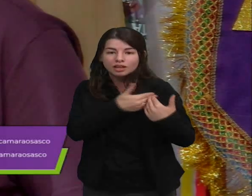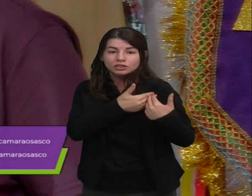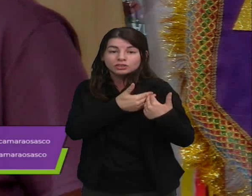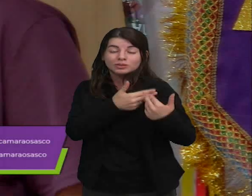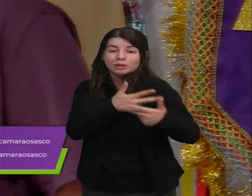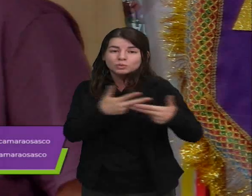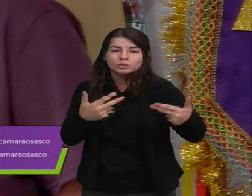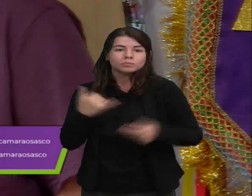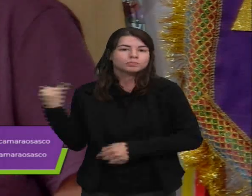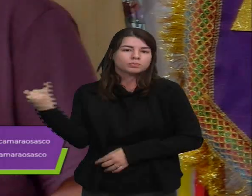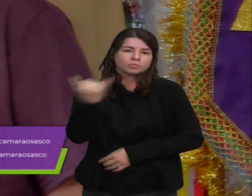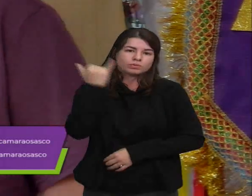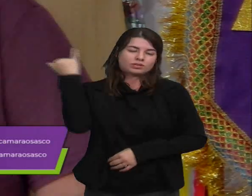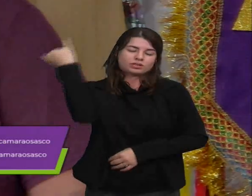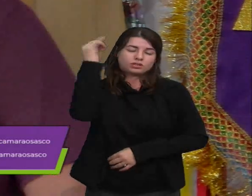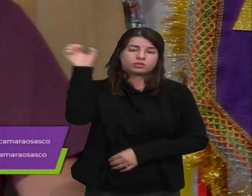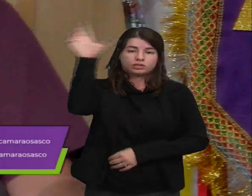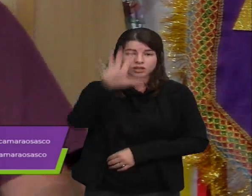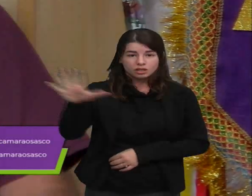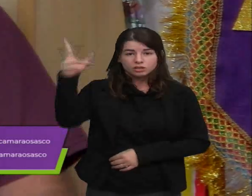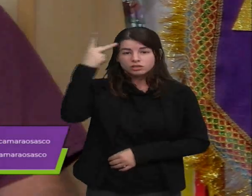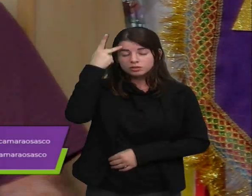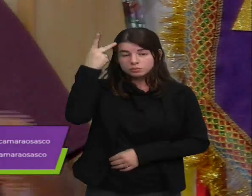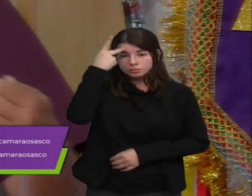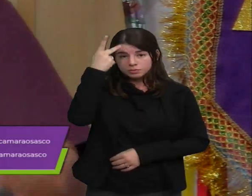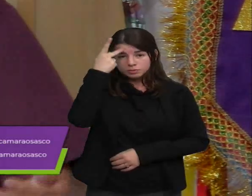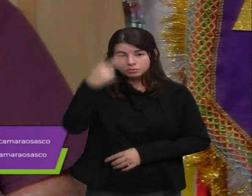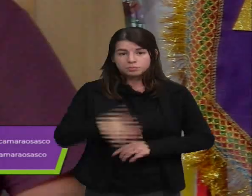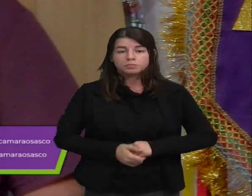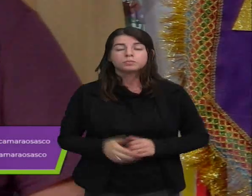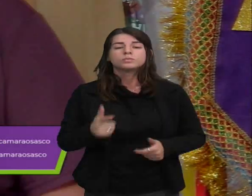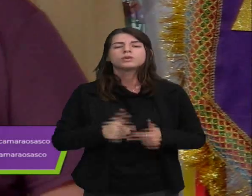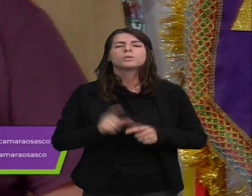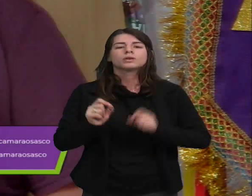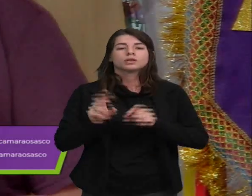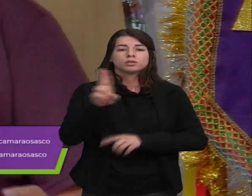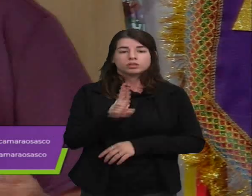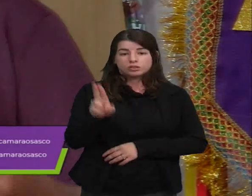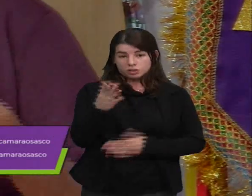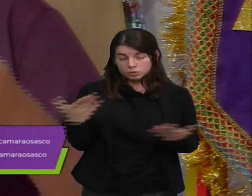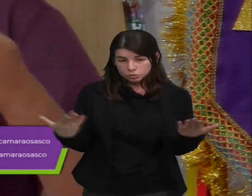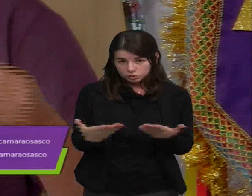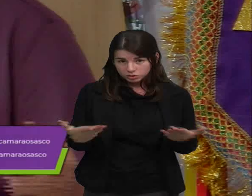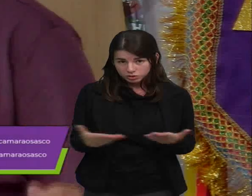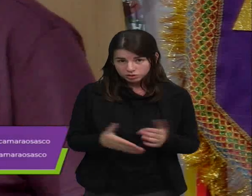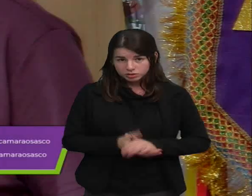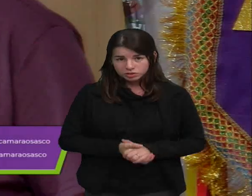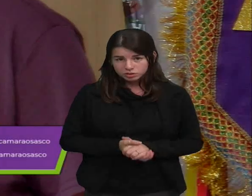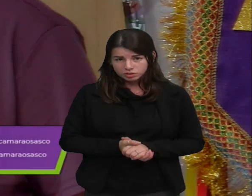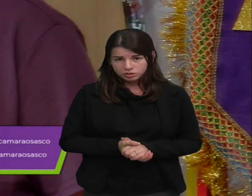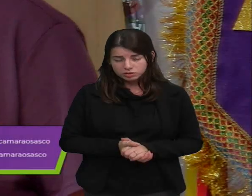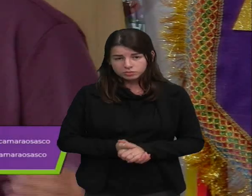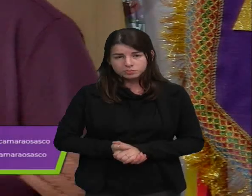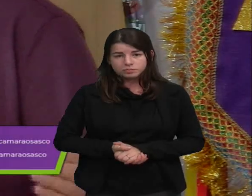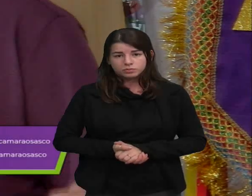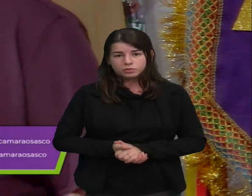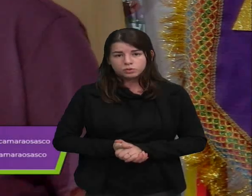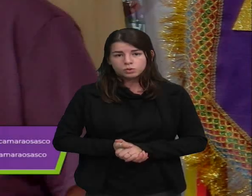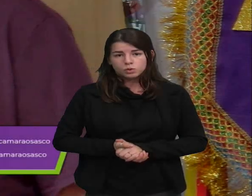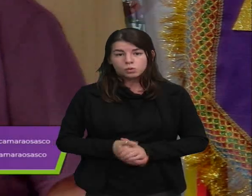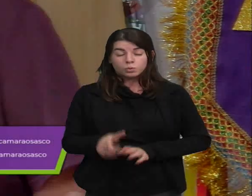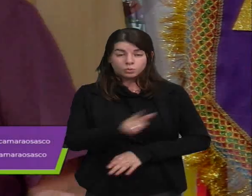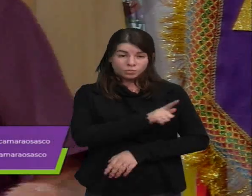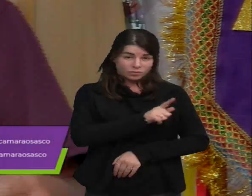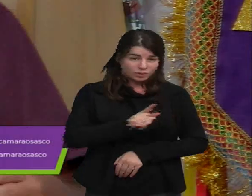no estado de São Paulo porque o que se aplica hoje dentro dessa lógica desse governador